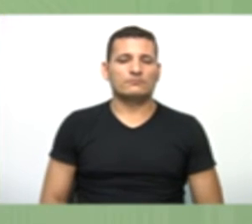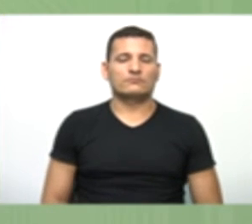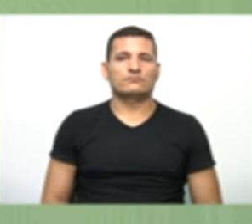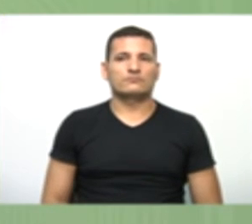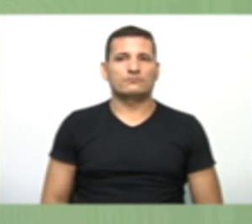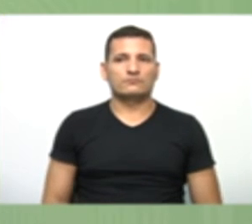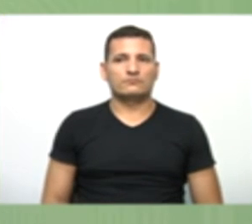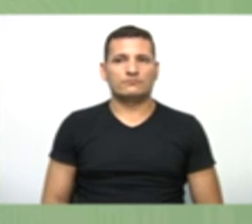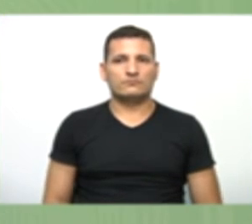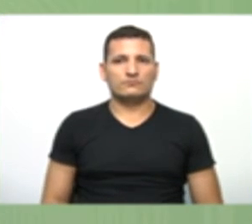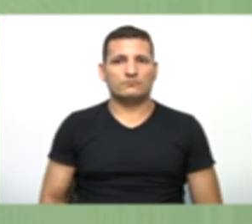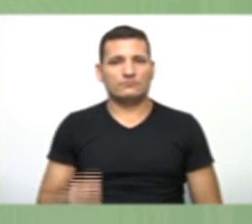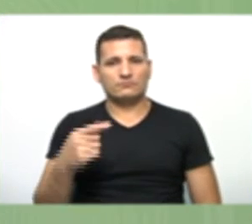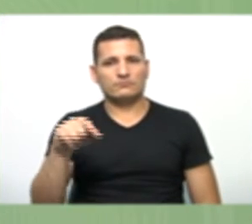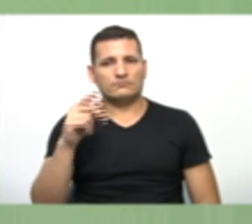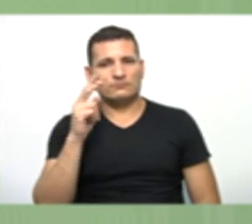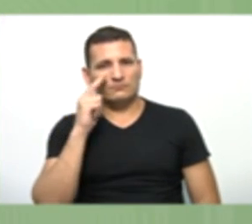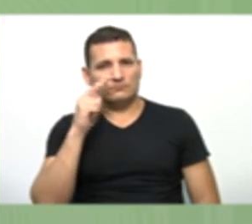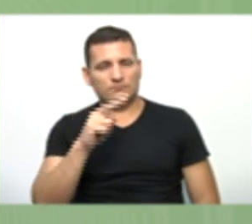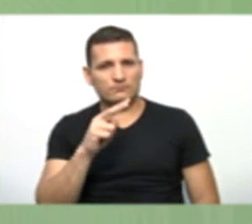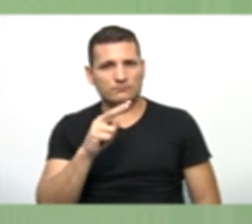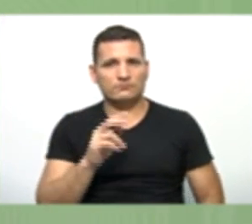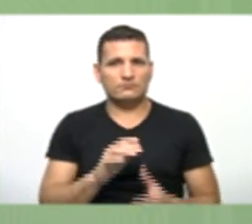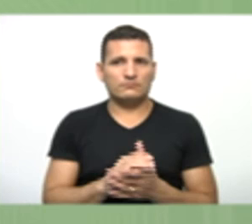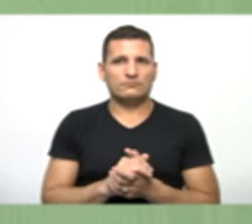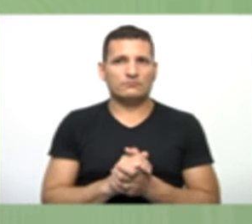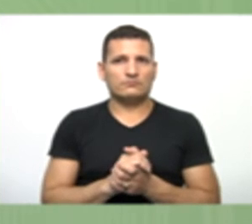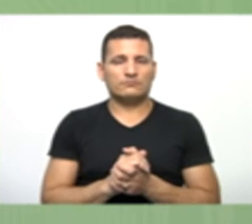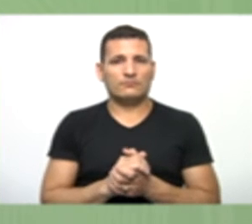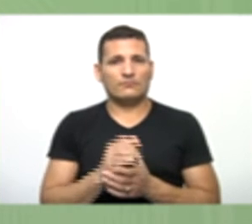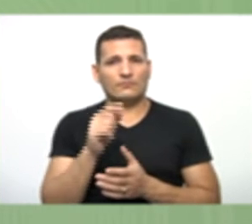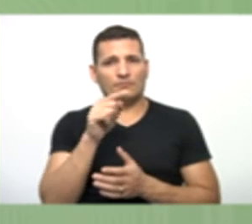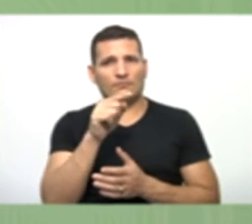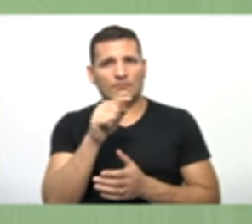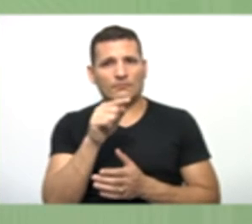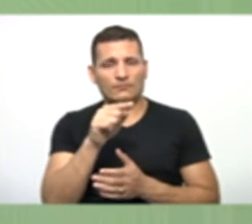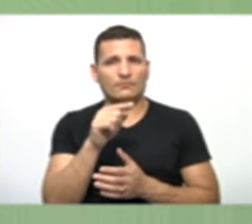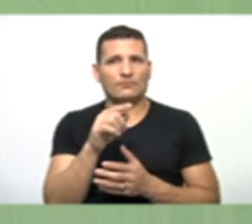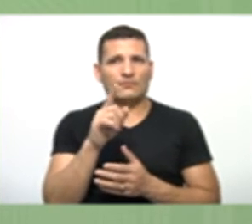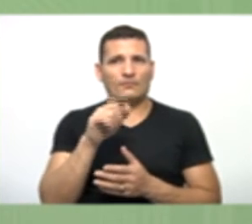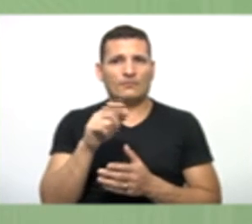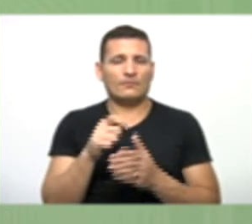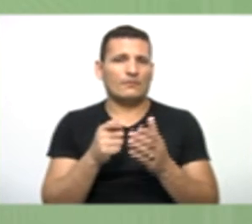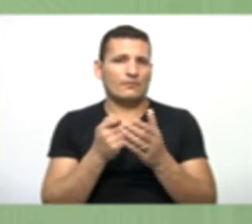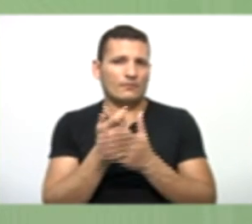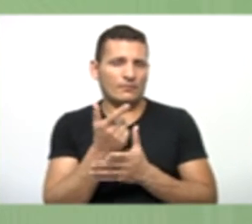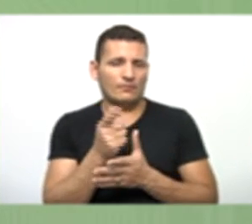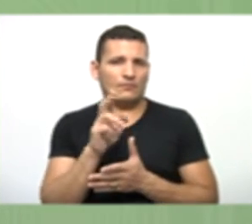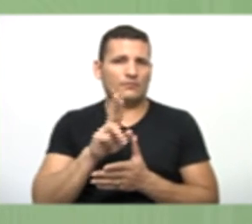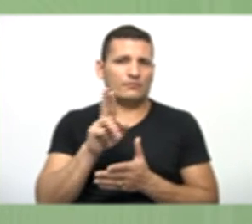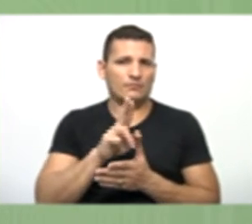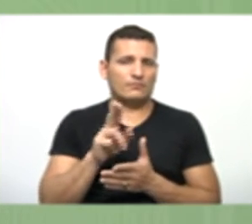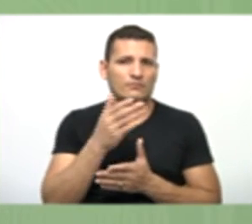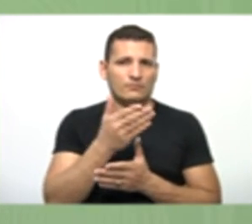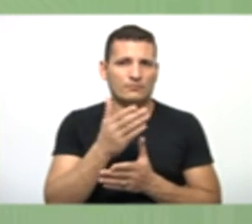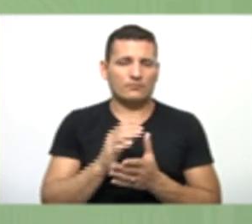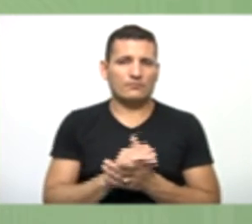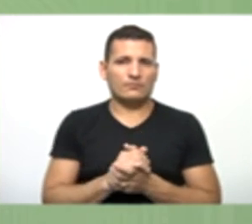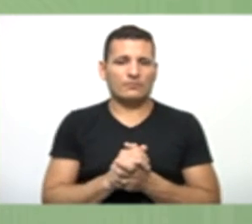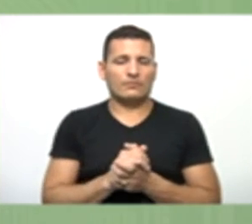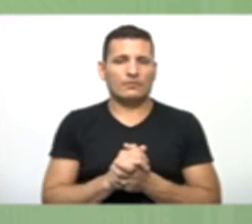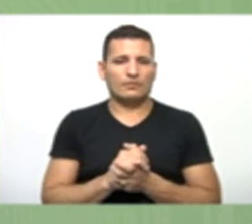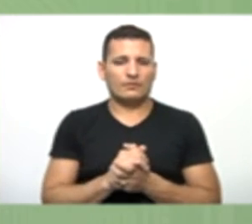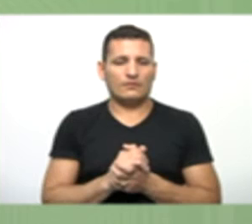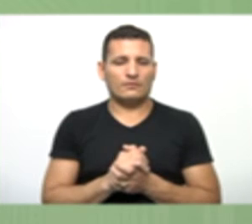só, para determinar aí essa equação, valor futuro e pagamento, a gente utiliza essa equação aqui. O que vai mudar